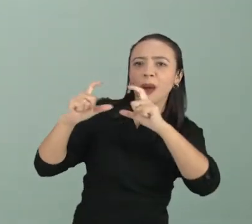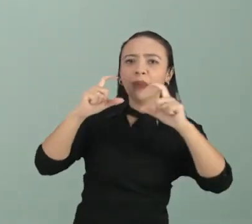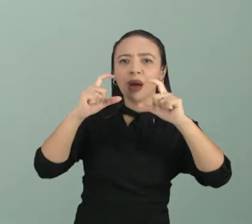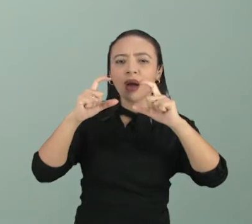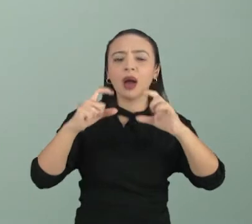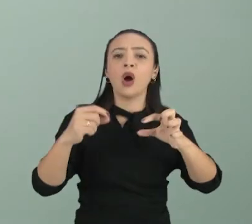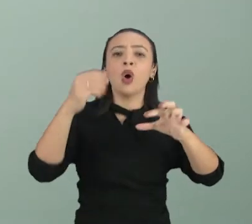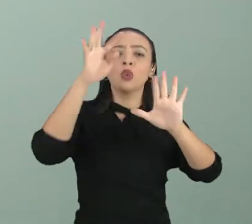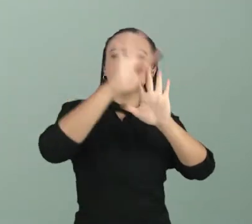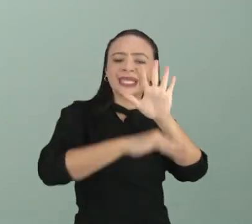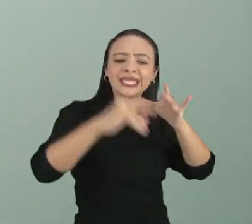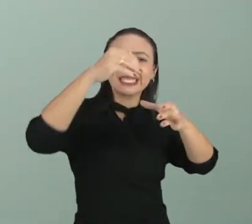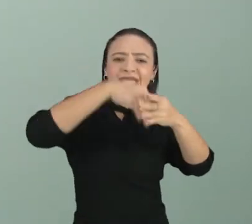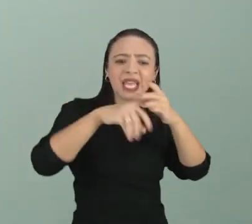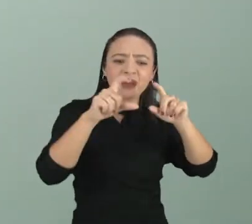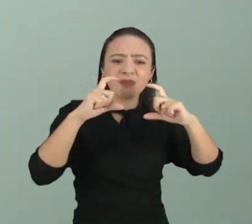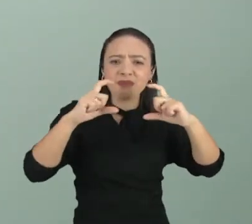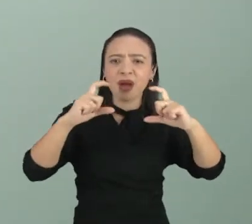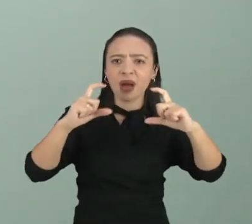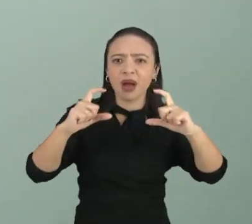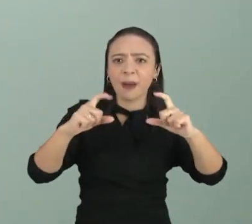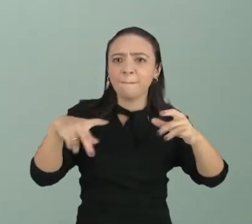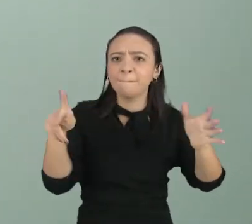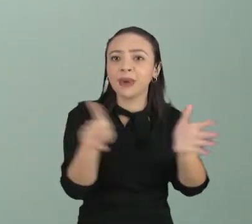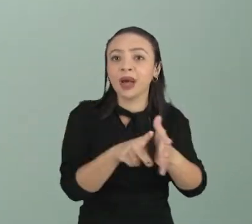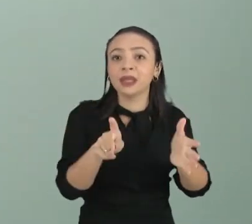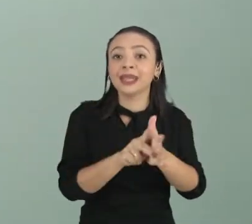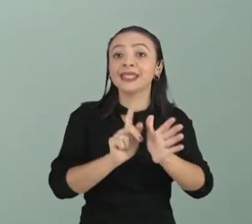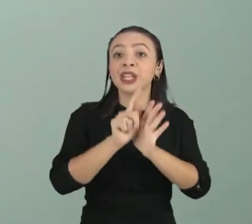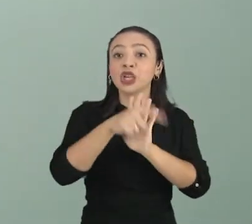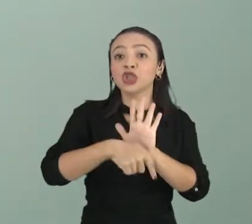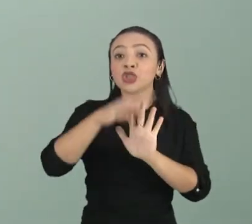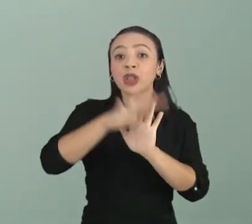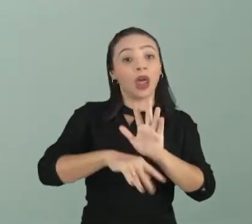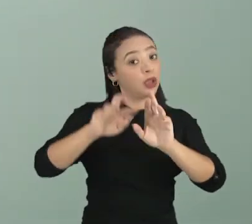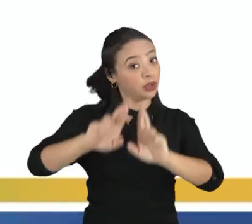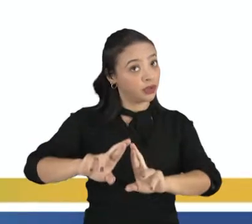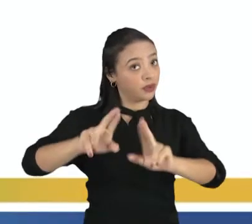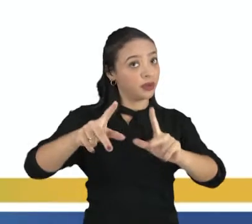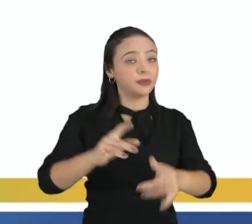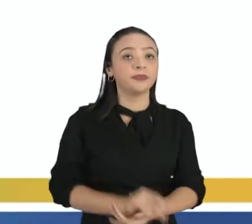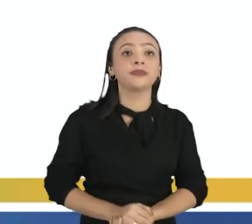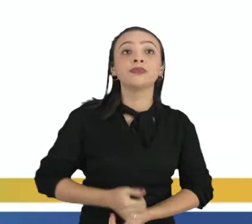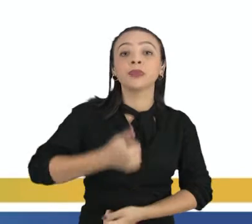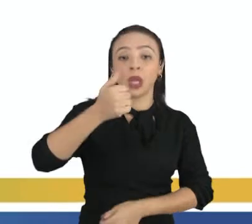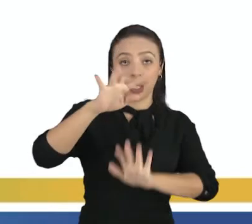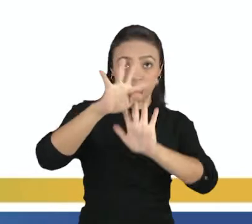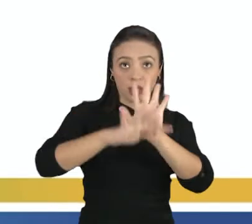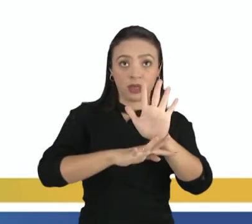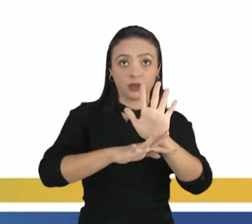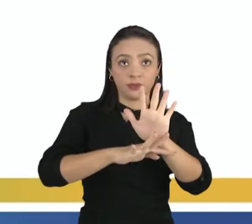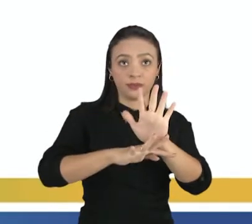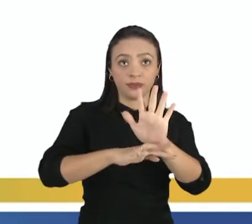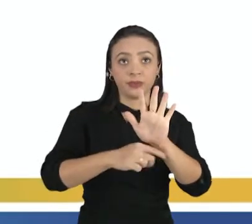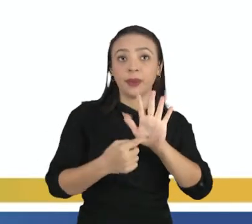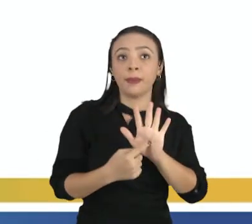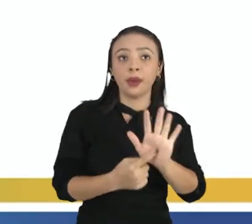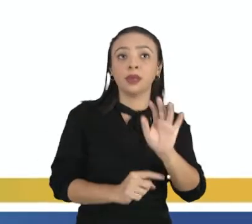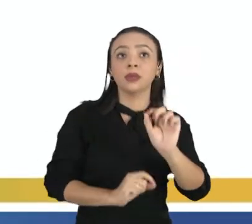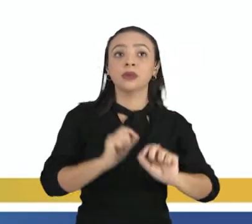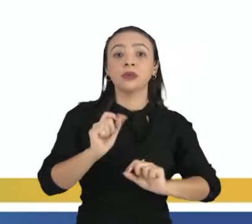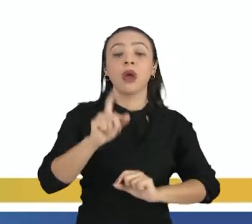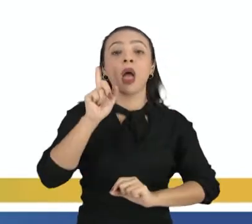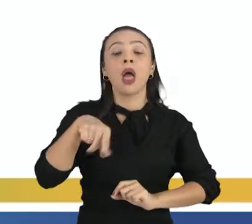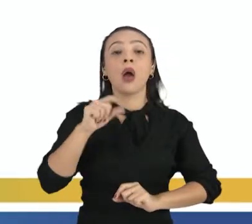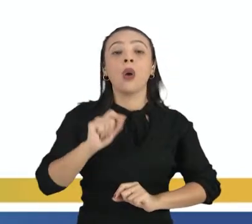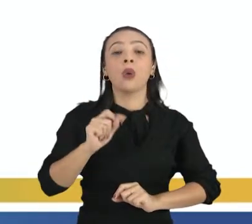de quadros, eles não pertencem ao mesmo gênero. Observe só. O primeiro texto, gente, que apareceu para vocês,